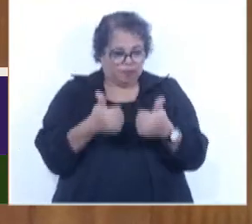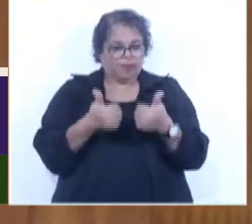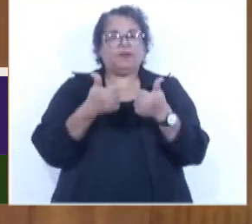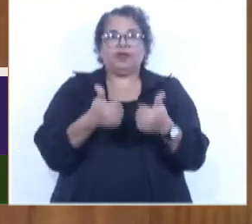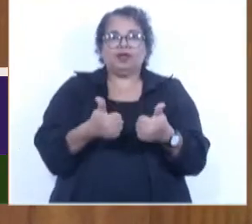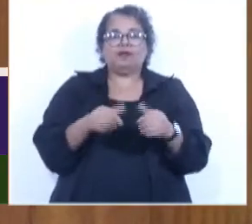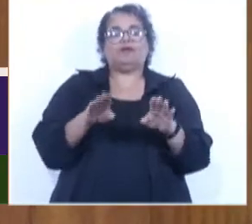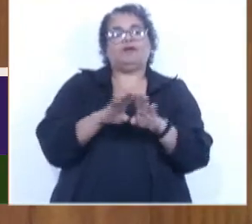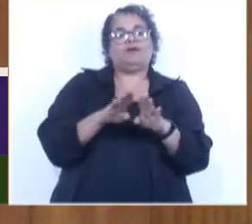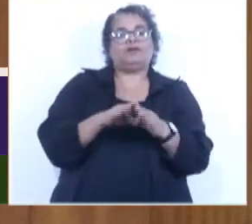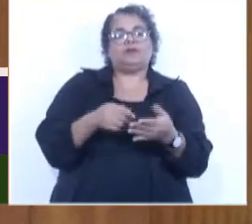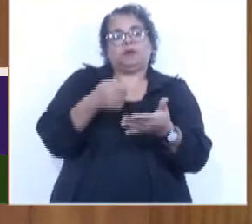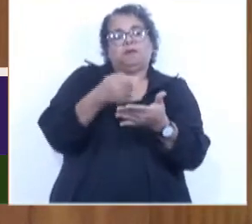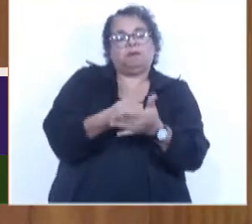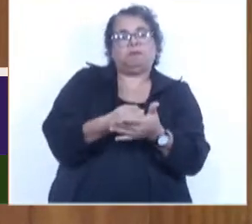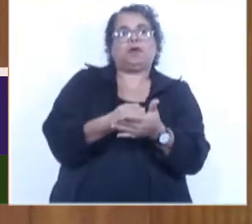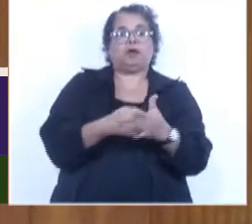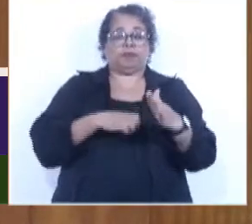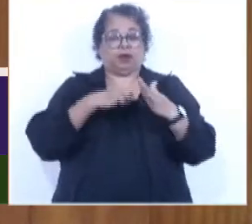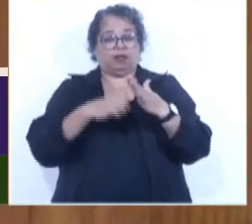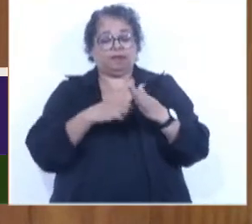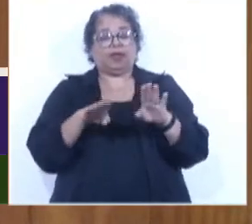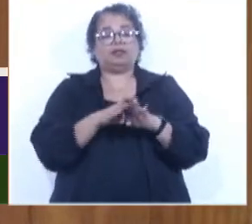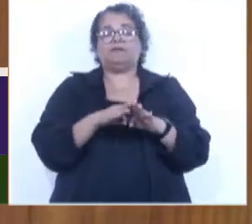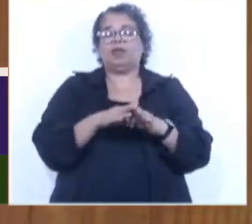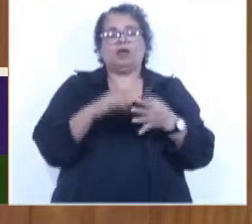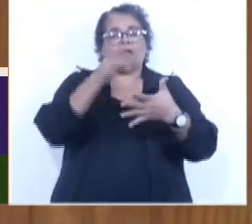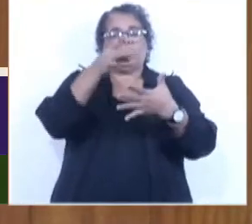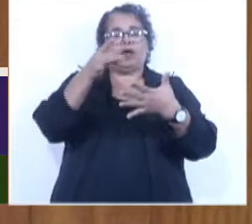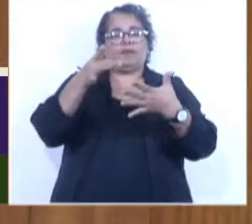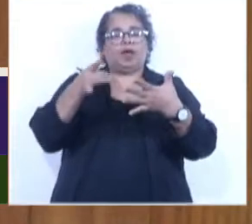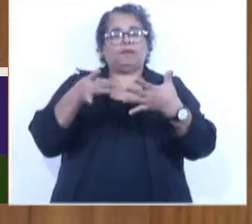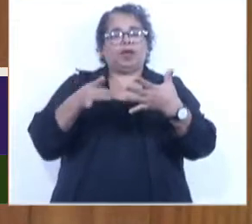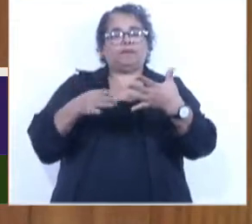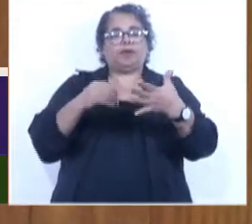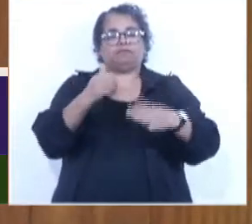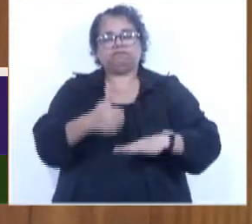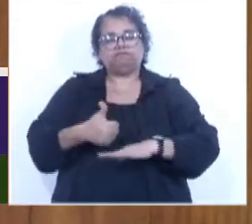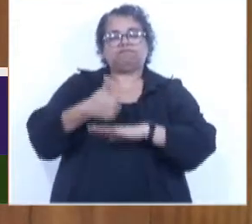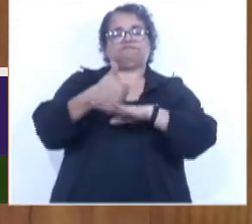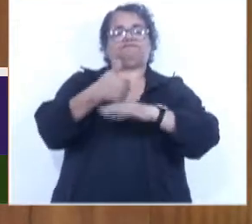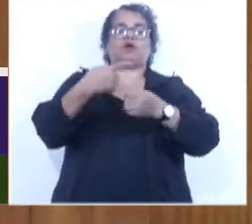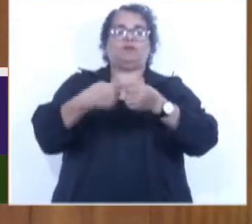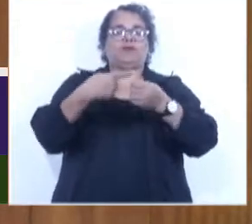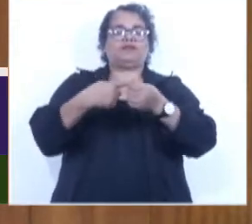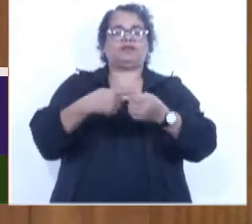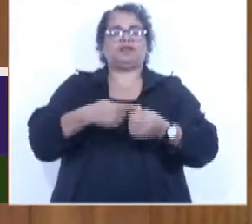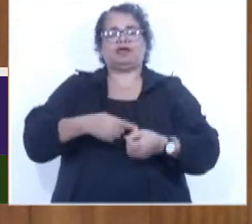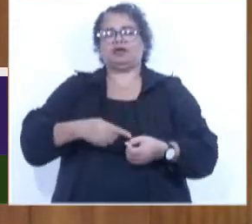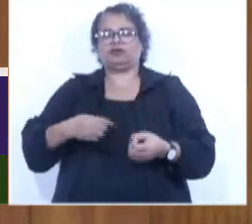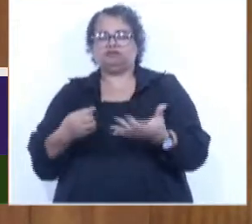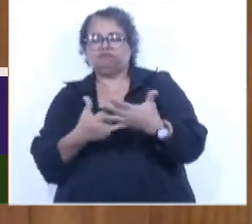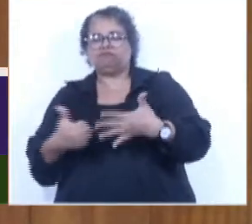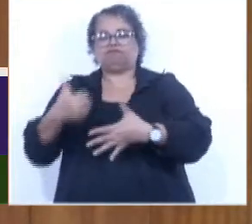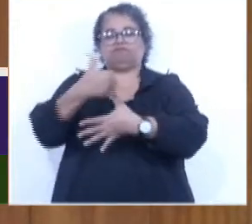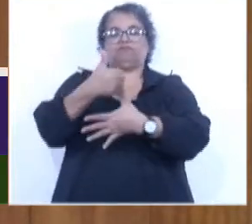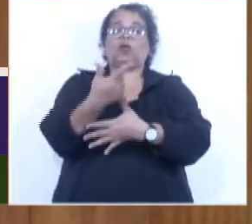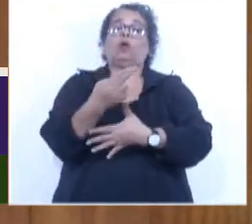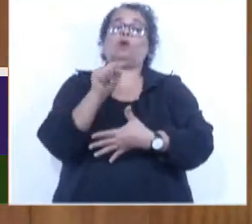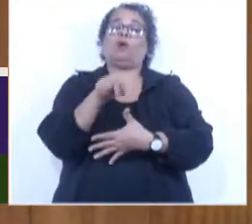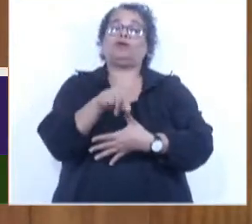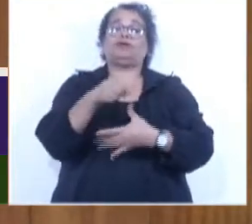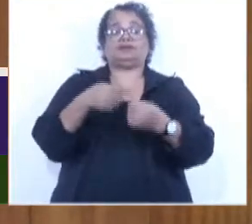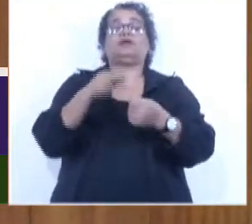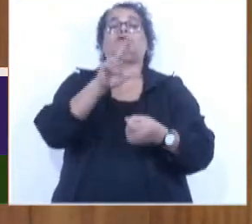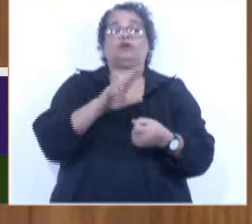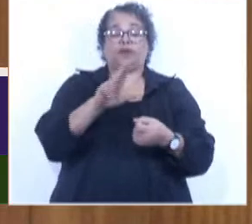subsidiado um transporte coletivo que responda à altura de uma cidade Progressista igual a Uberlândia Eu pretendo ir nos próximos